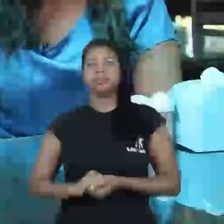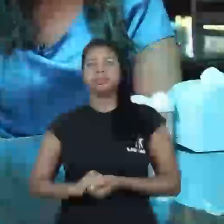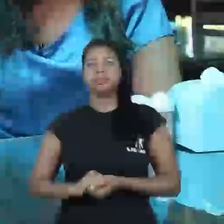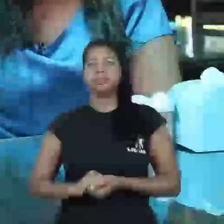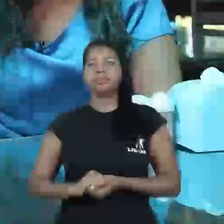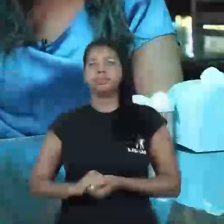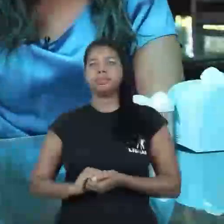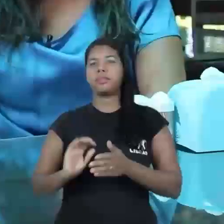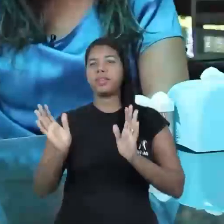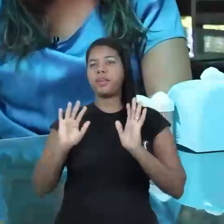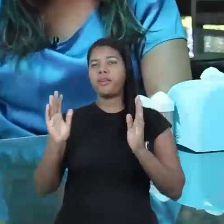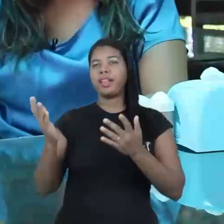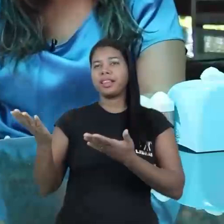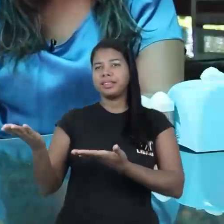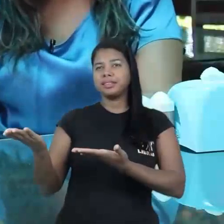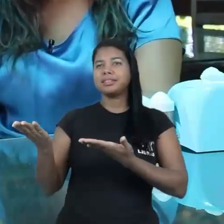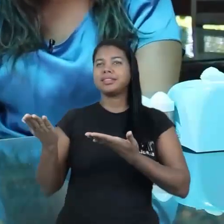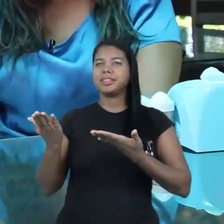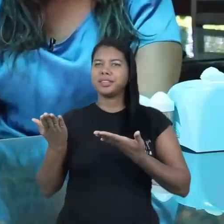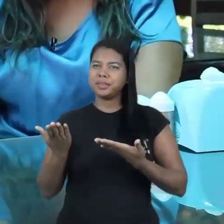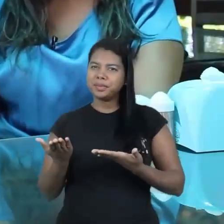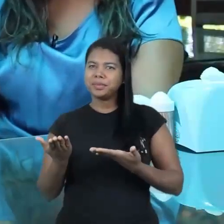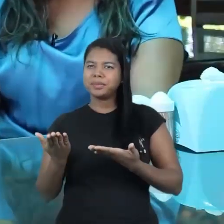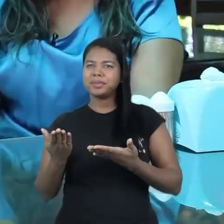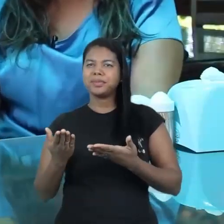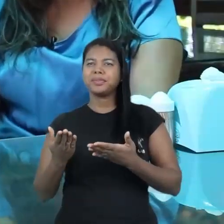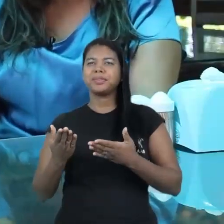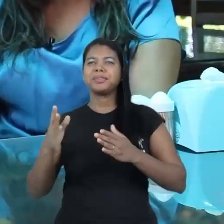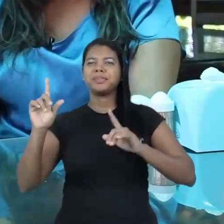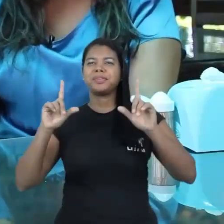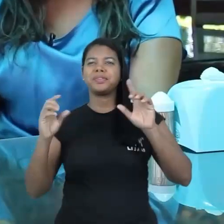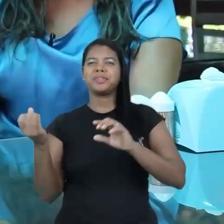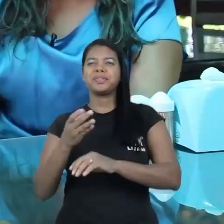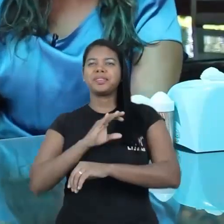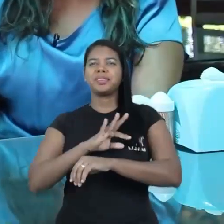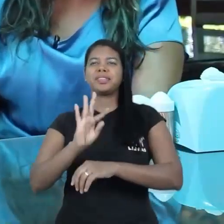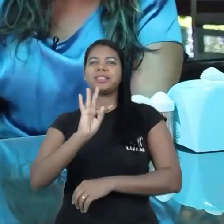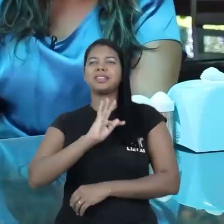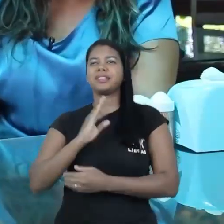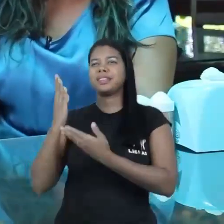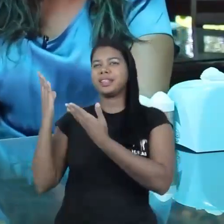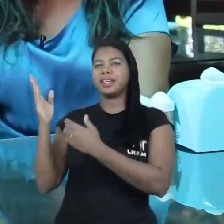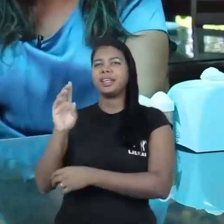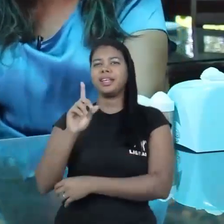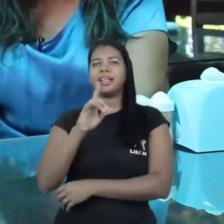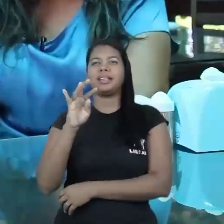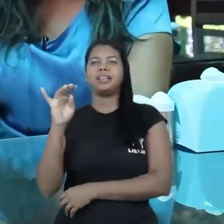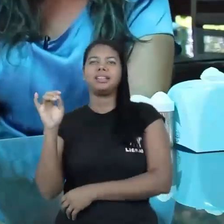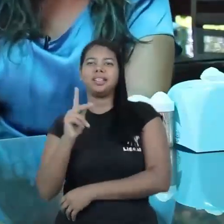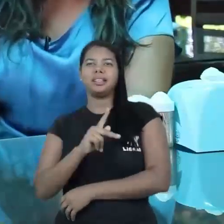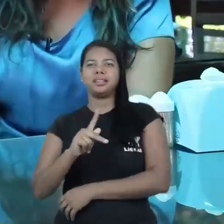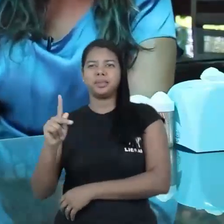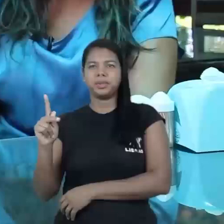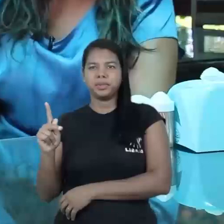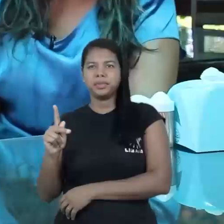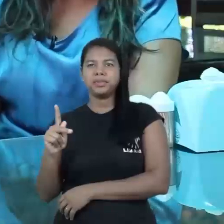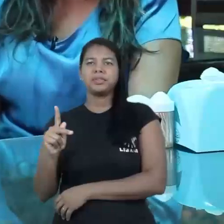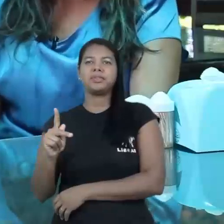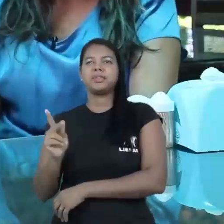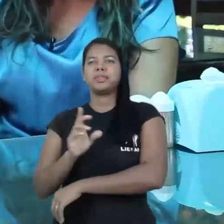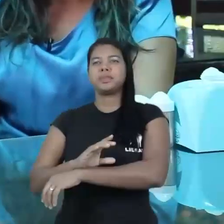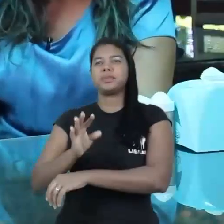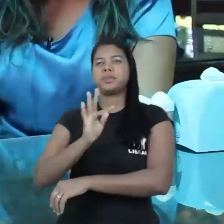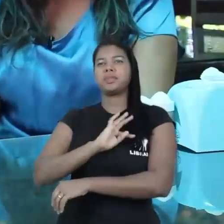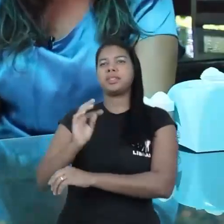Olá pessoal, sejam bem-vindos ao nosso programa do Inovatec. O meu nome é Lindete Pedrosa de Araújo, eu sou professora do curso